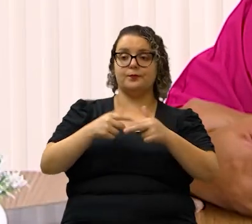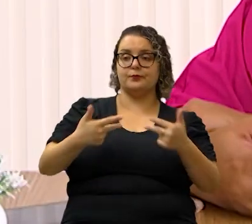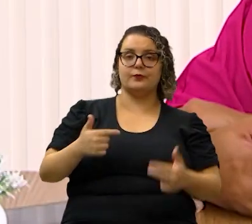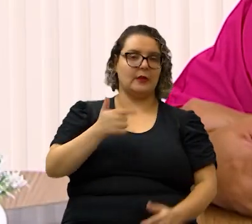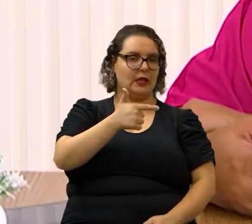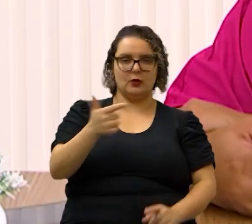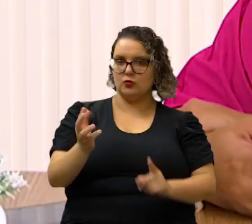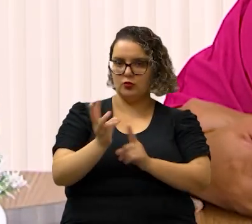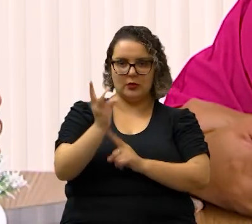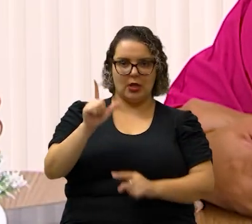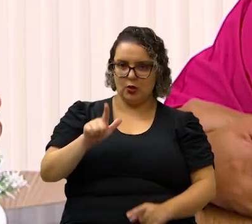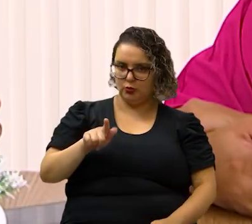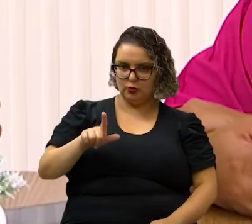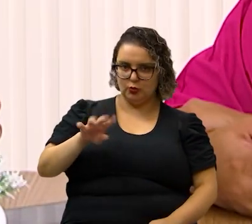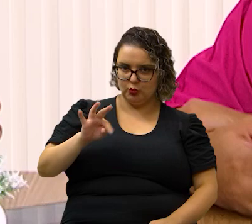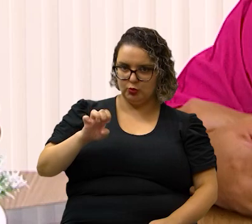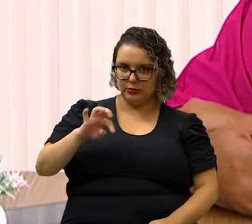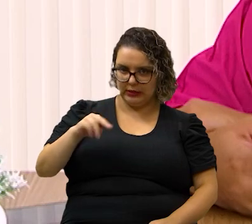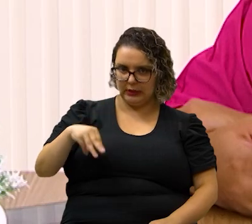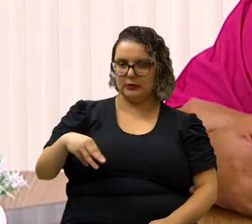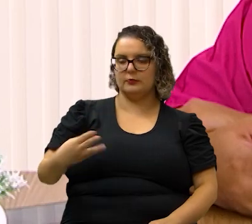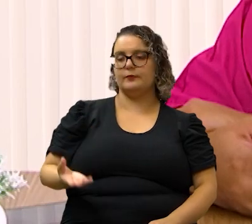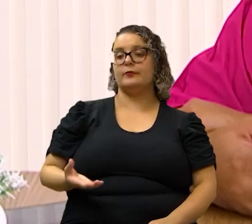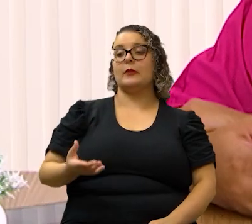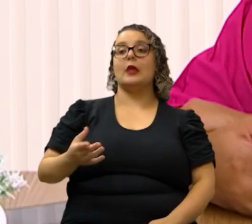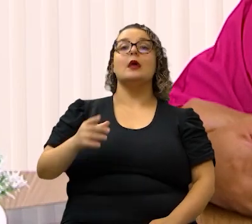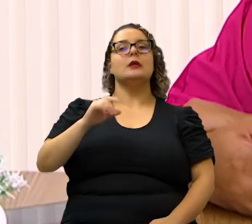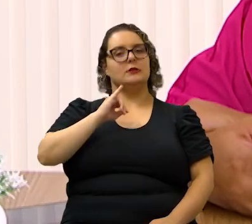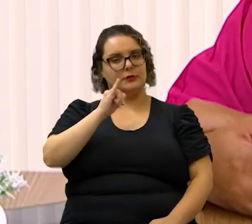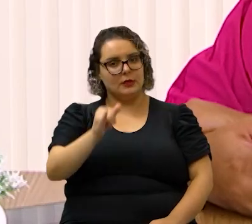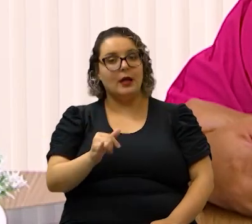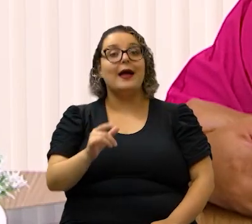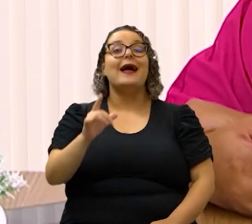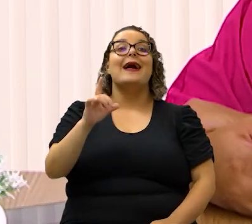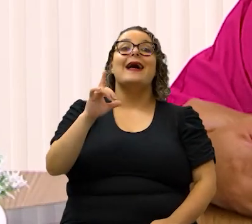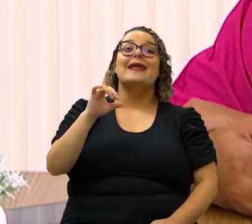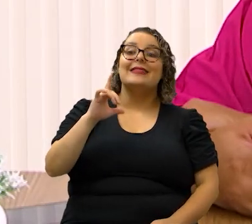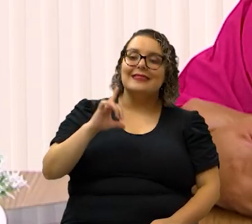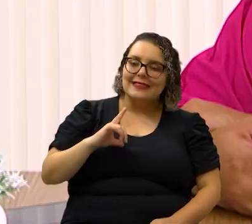produtos sem glúten, sempre dizendo, há